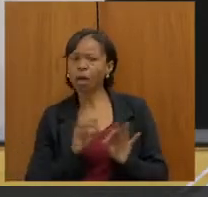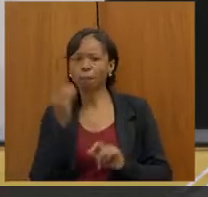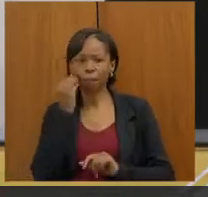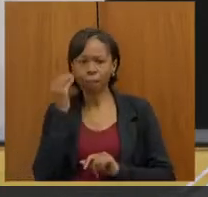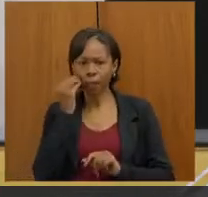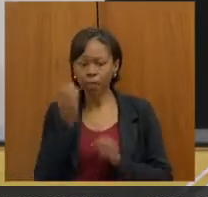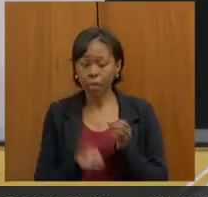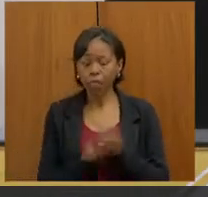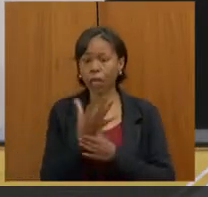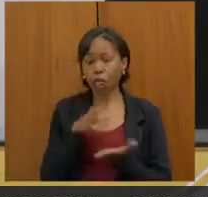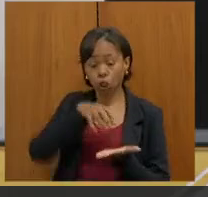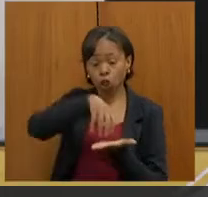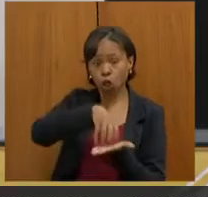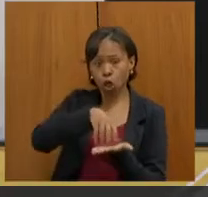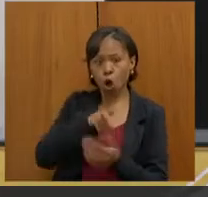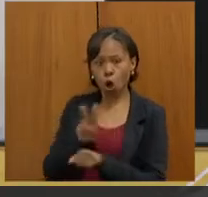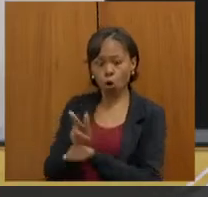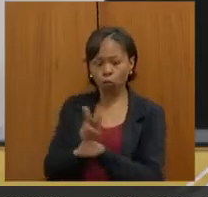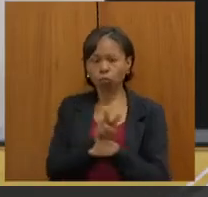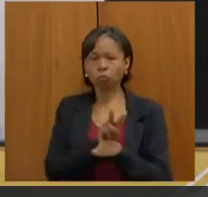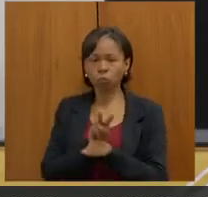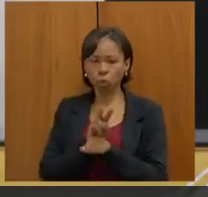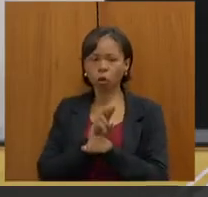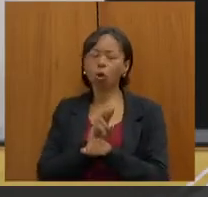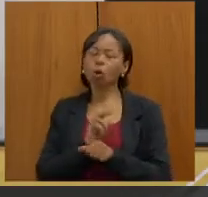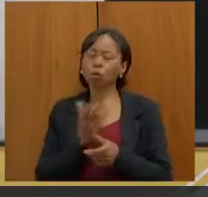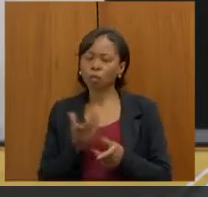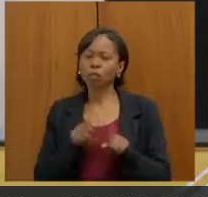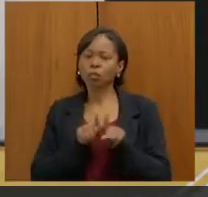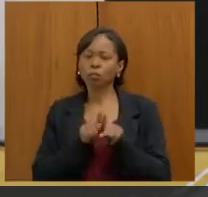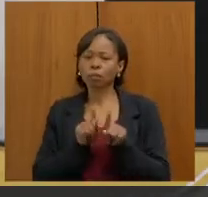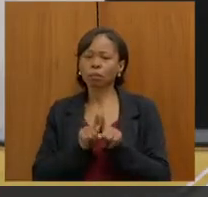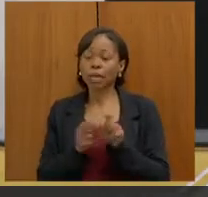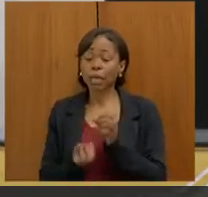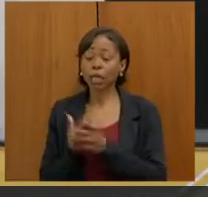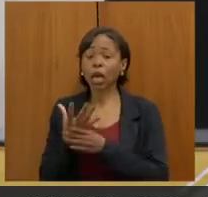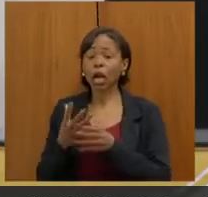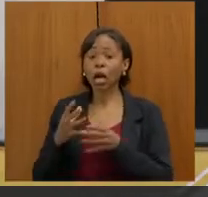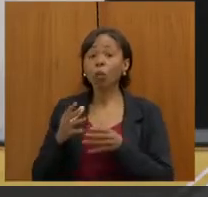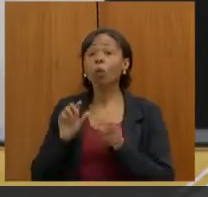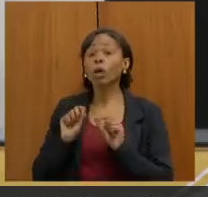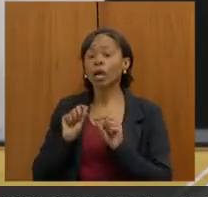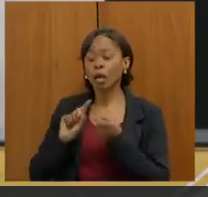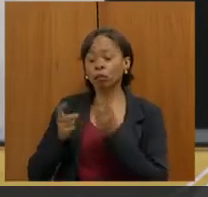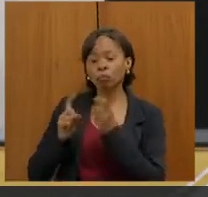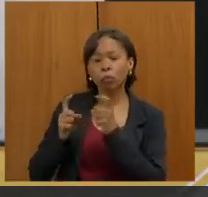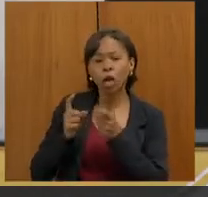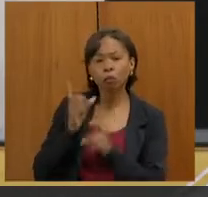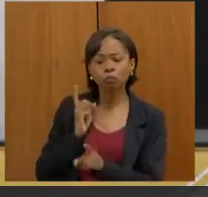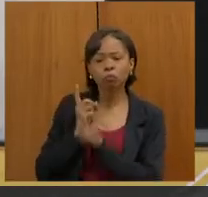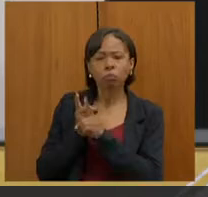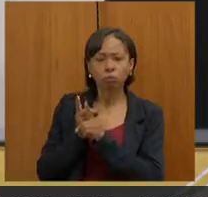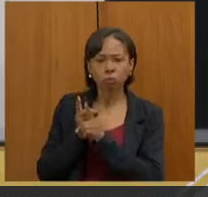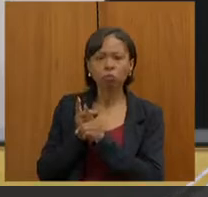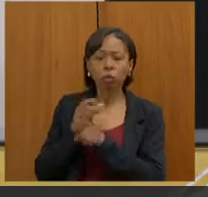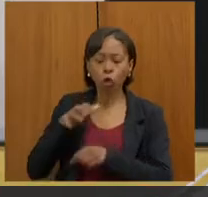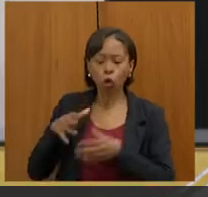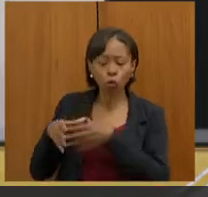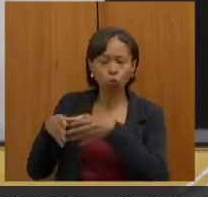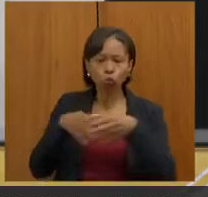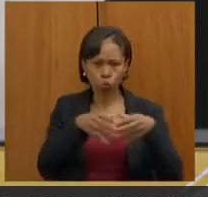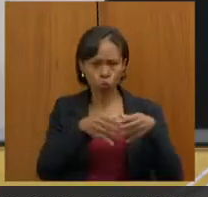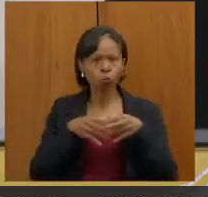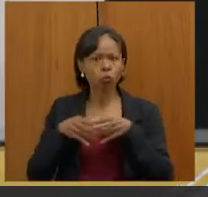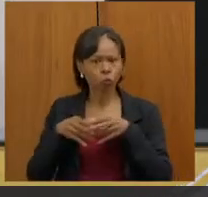do Observatório e também para promover esse importante encontro com as redes de enfrentamento que pode sim mudar